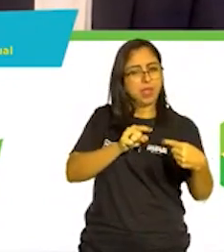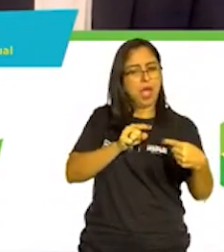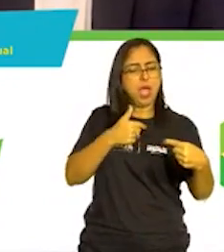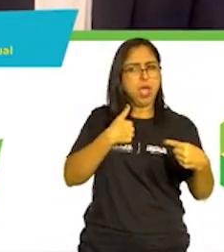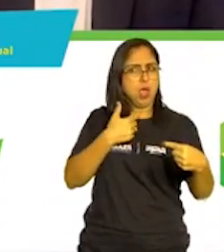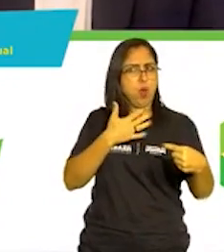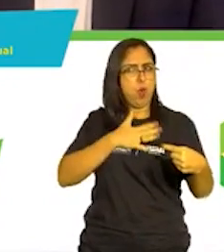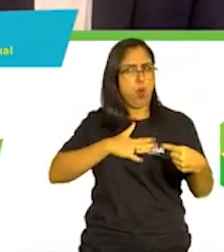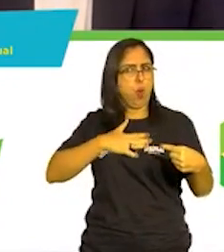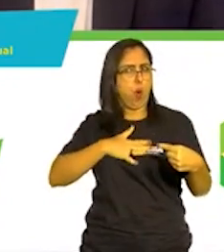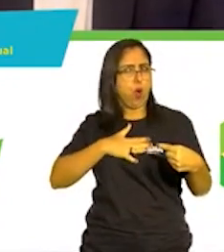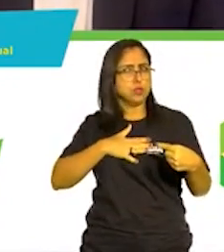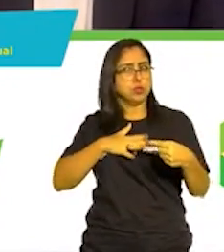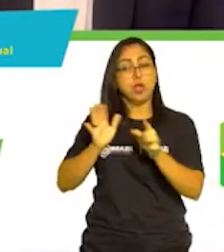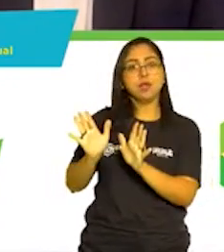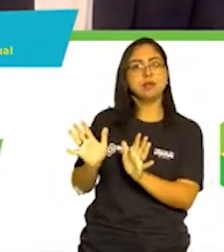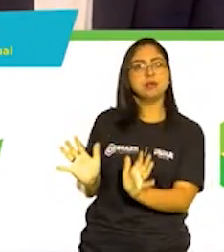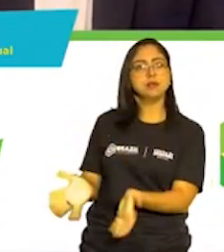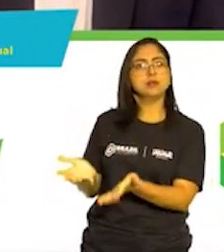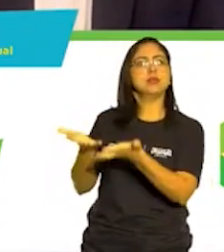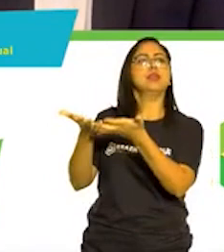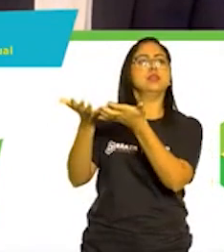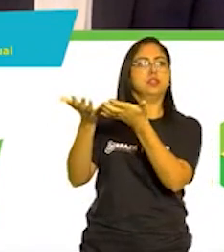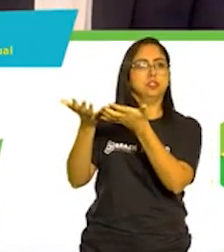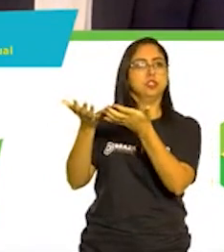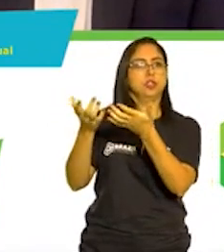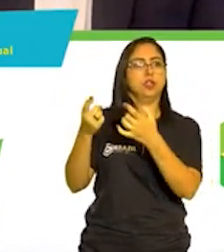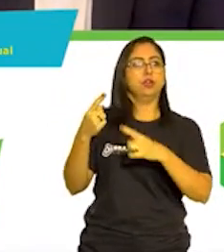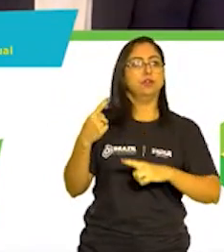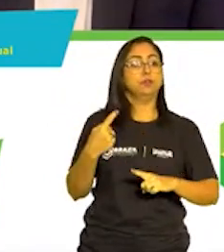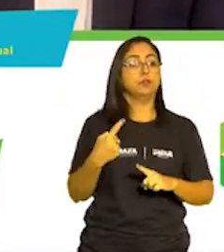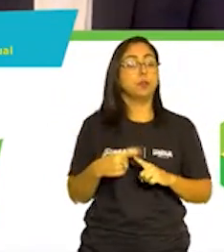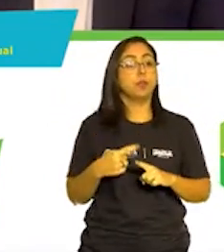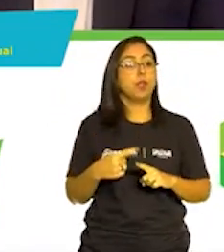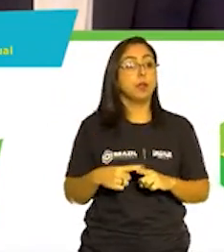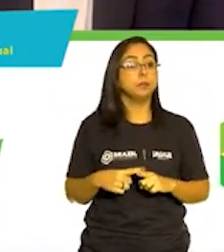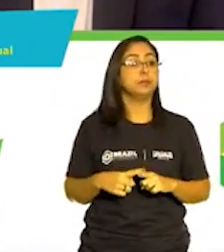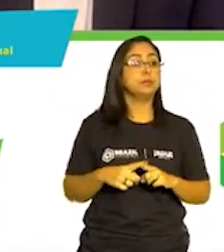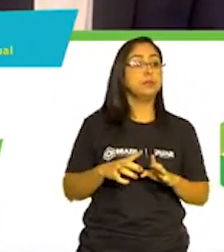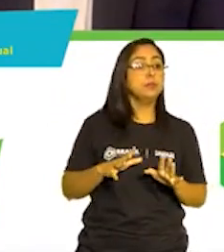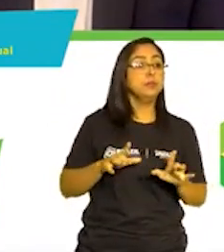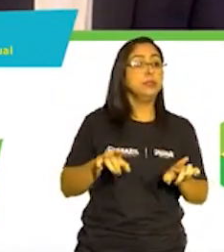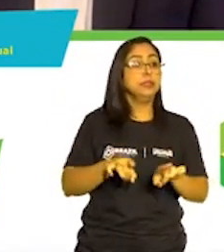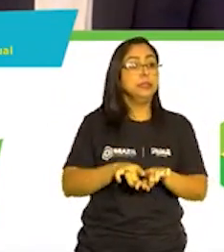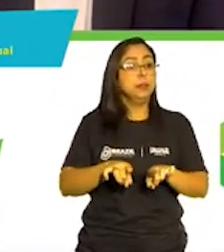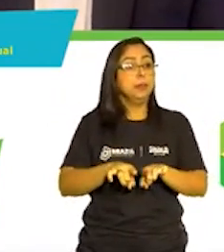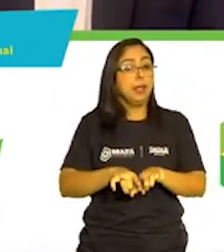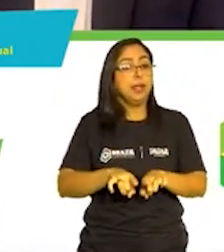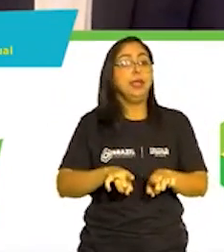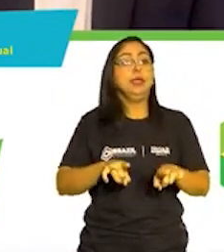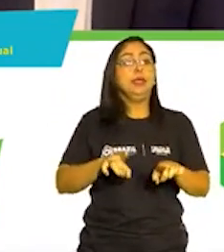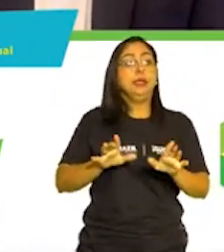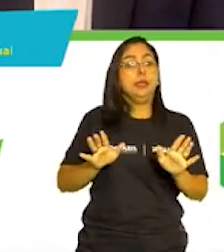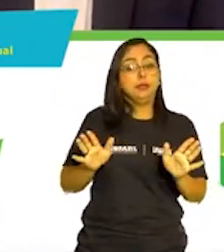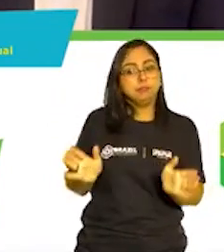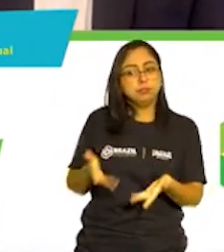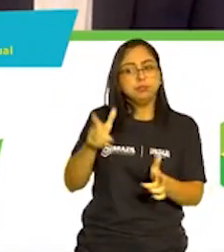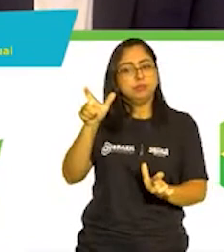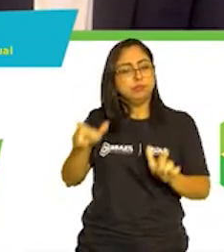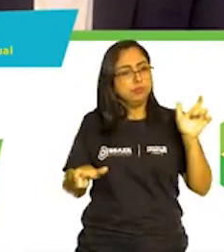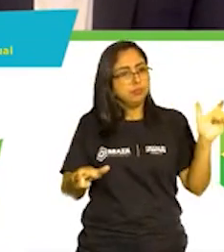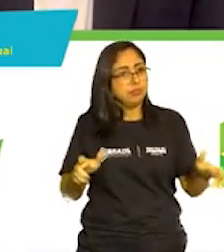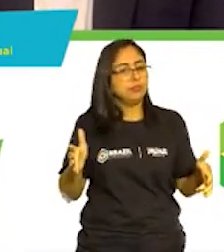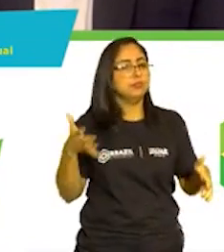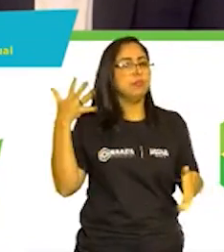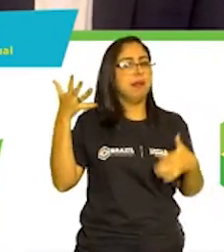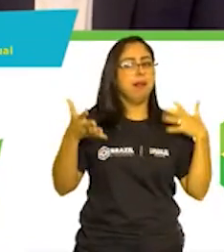de responsabilidade, todos os projetos que o PB desenvolve, o Mansueto, nos planos, no famoso plano